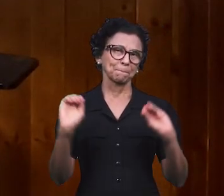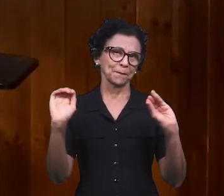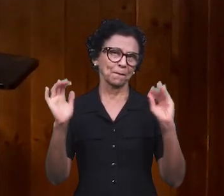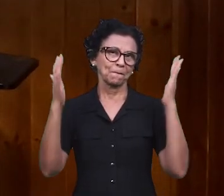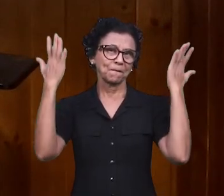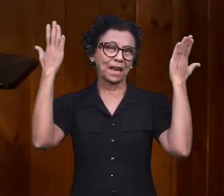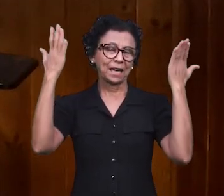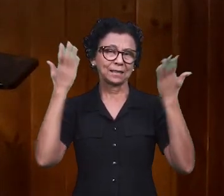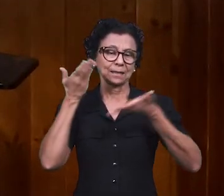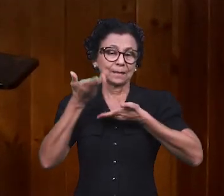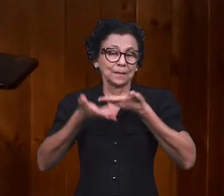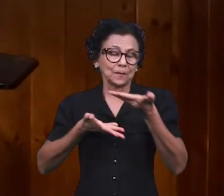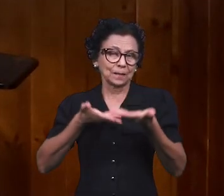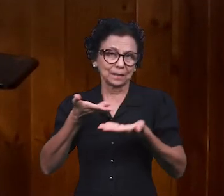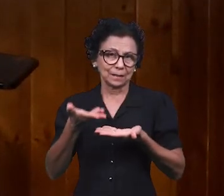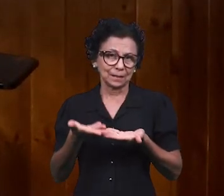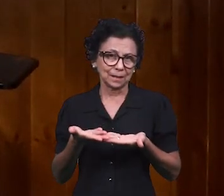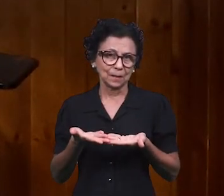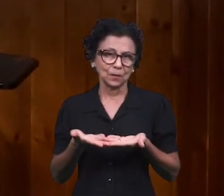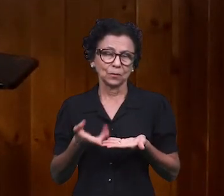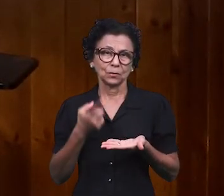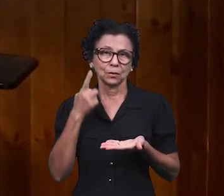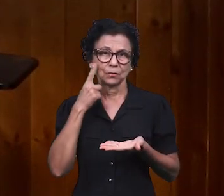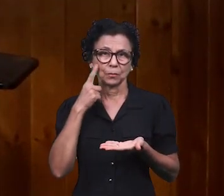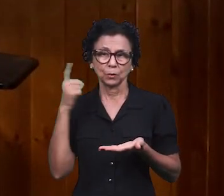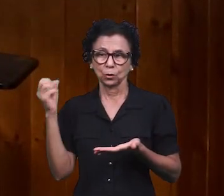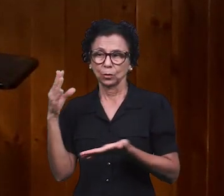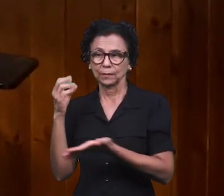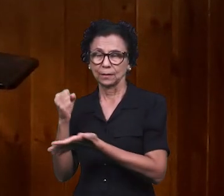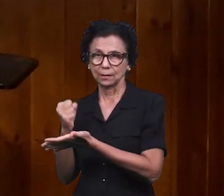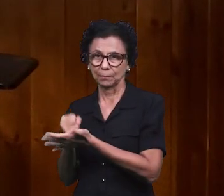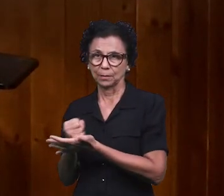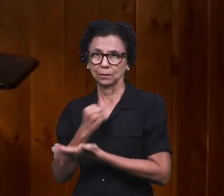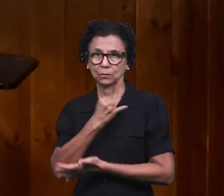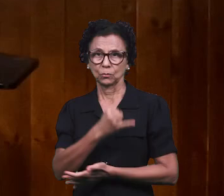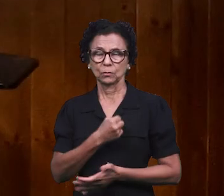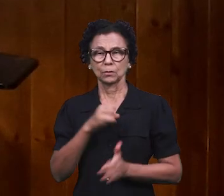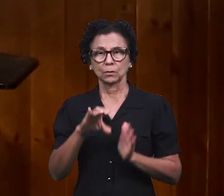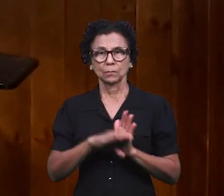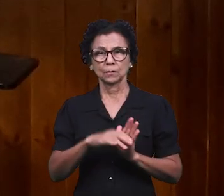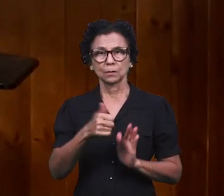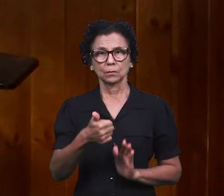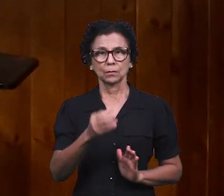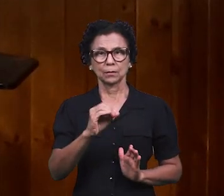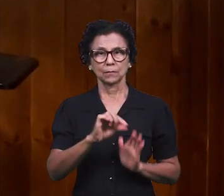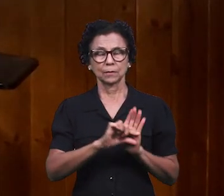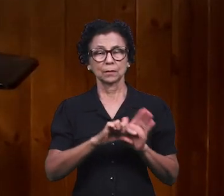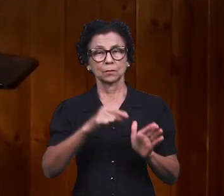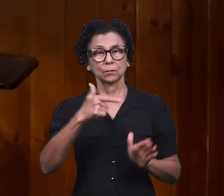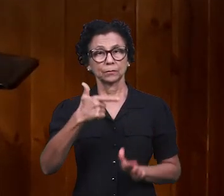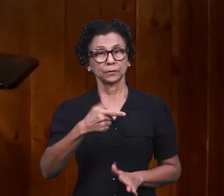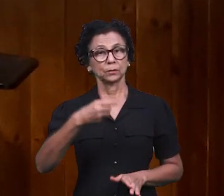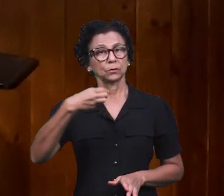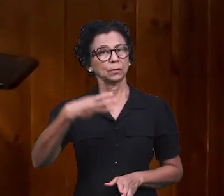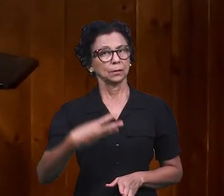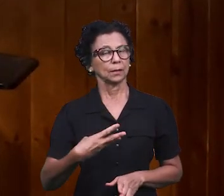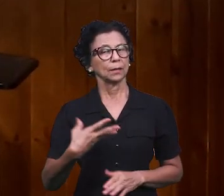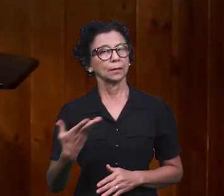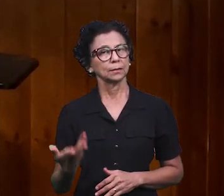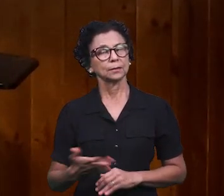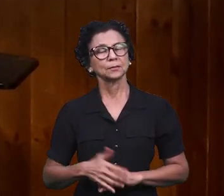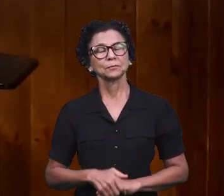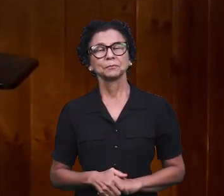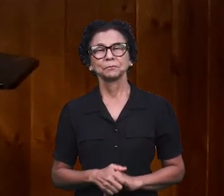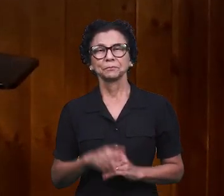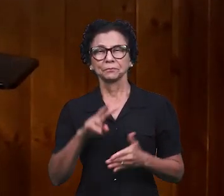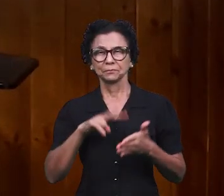na Bíblia está no Novo Testamento, em João capítulo 10, 23, e eu gostaria de ler